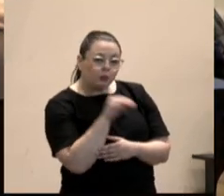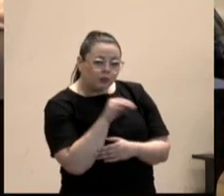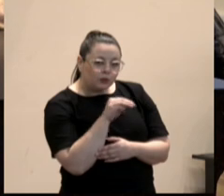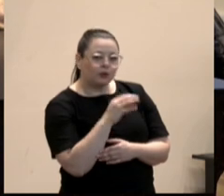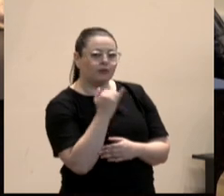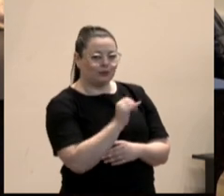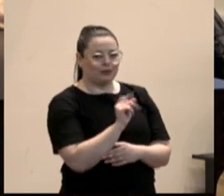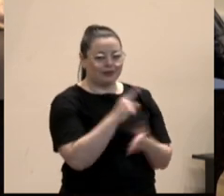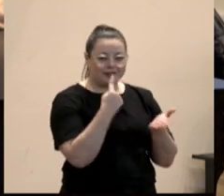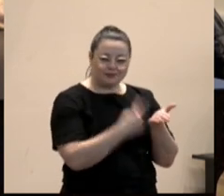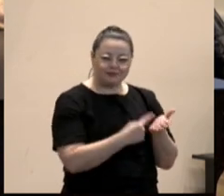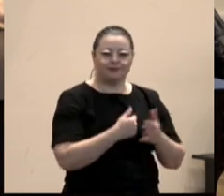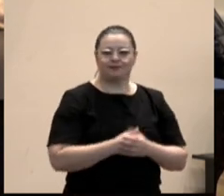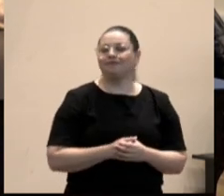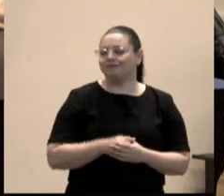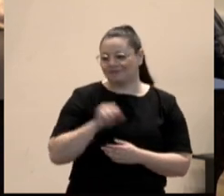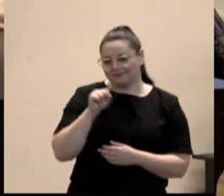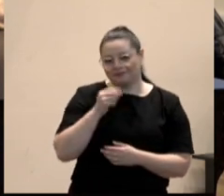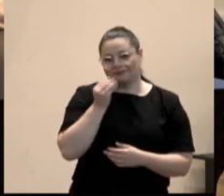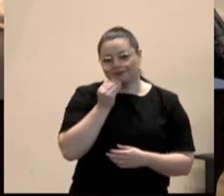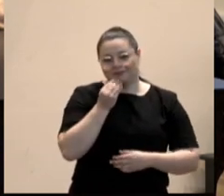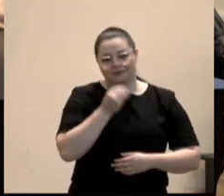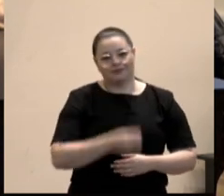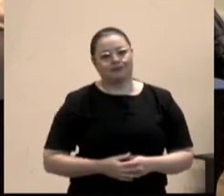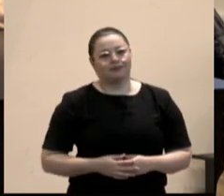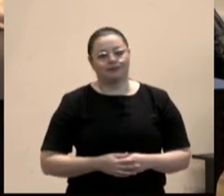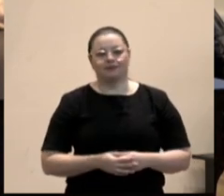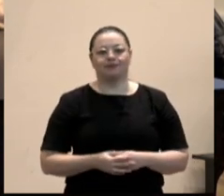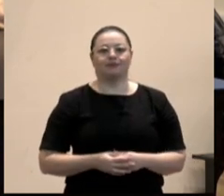pode ser? Sim, claro.